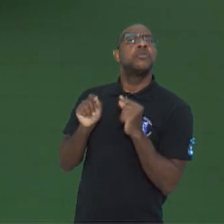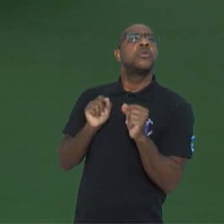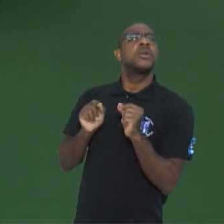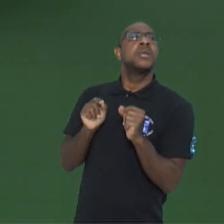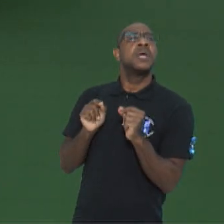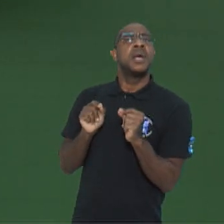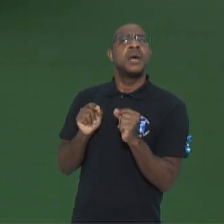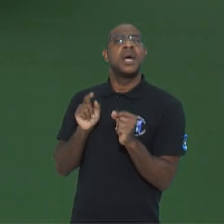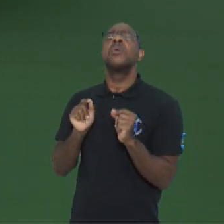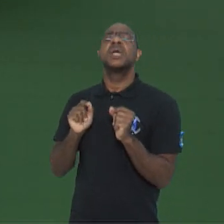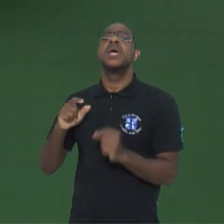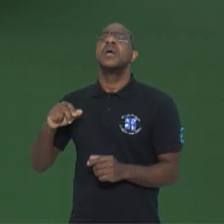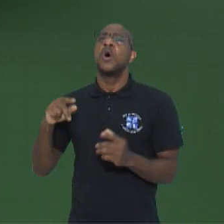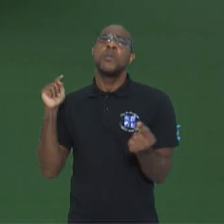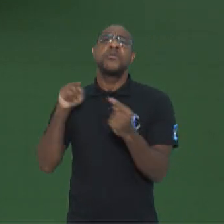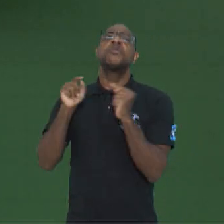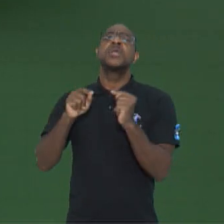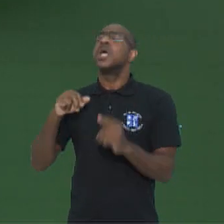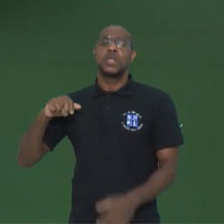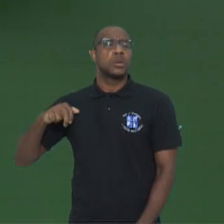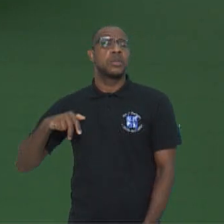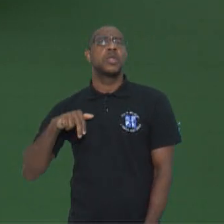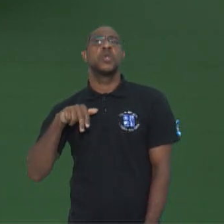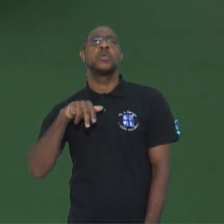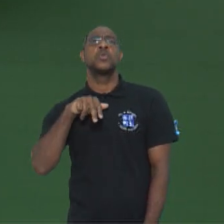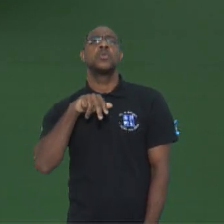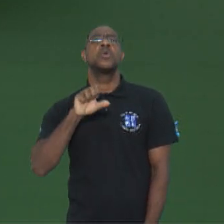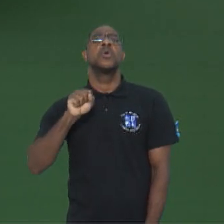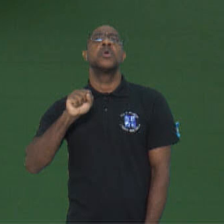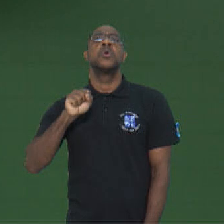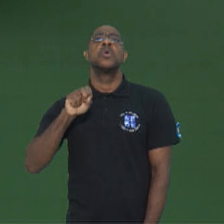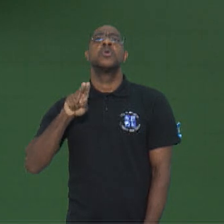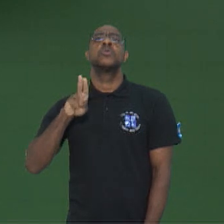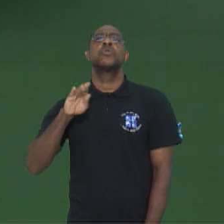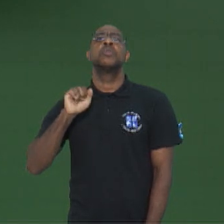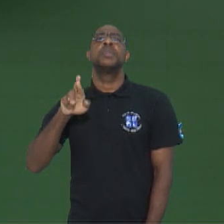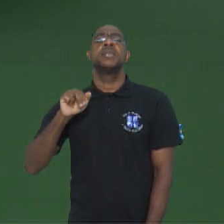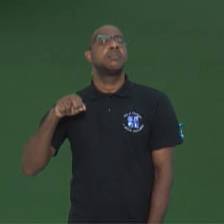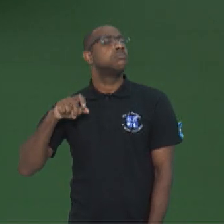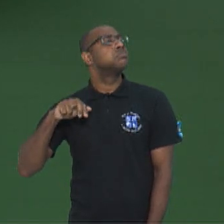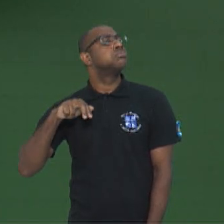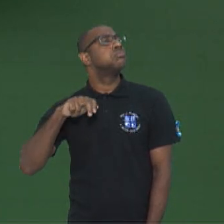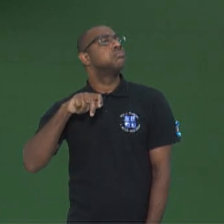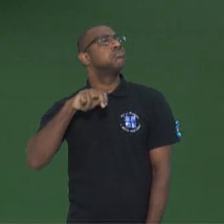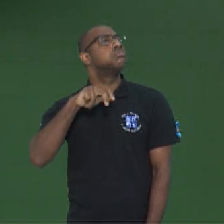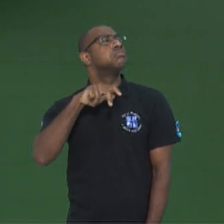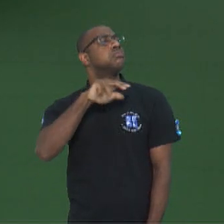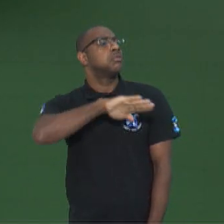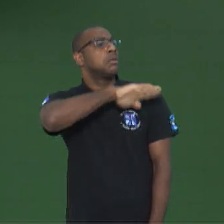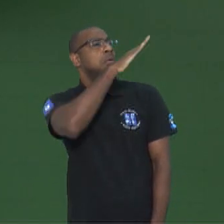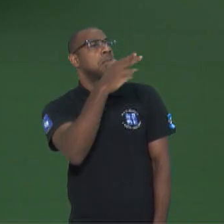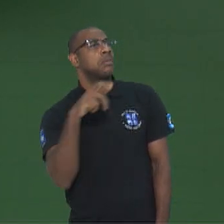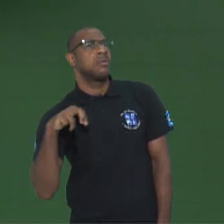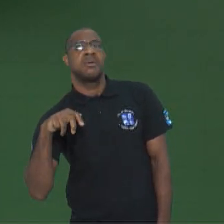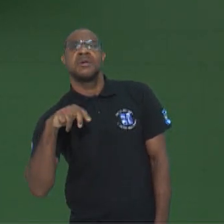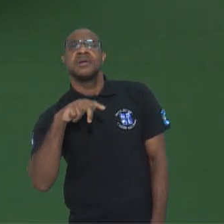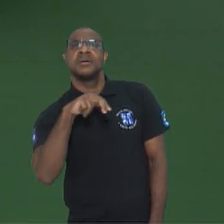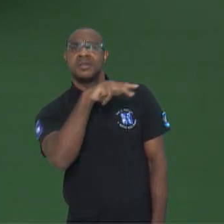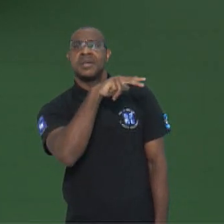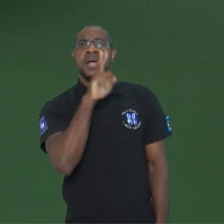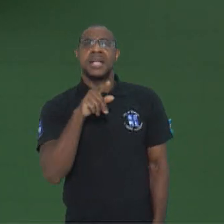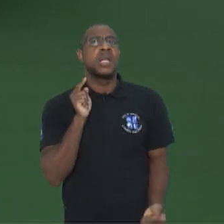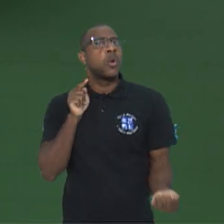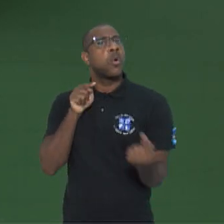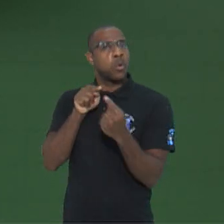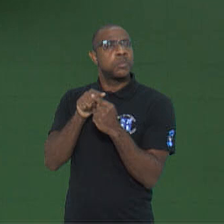simplesmente subir a montanha. Existem muitos outros relatos, inclusive no Rio de Janeiro, de montanhas que já foram conquistadas, mas não se sabe